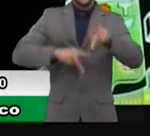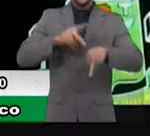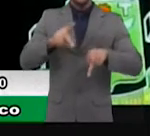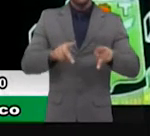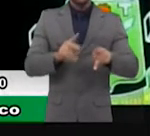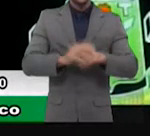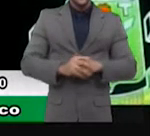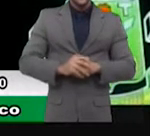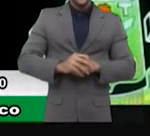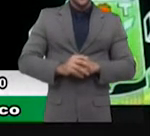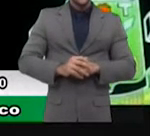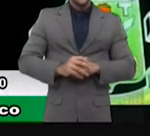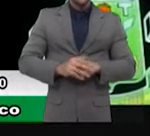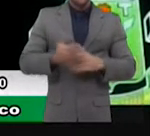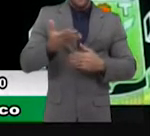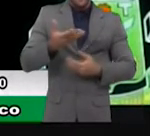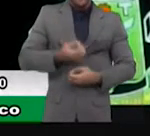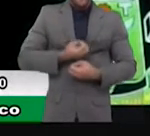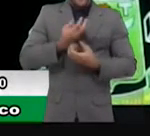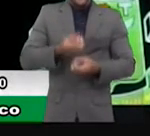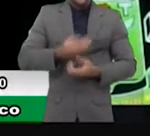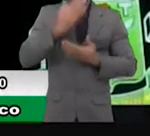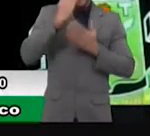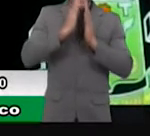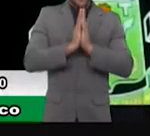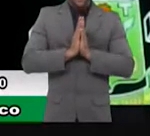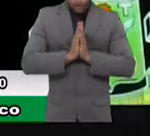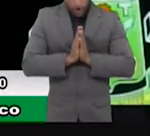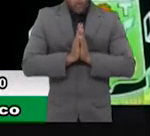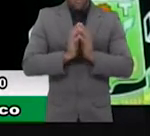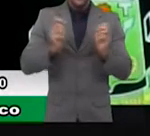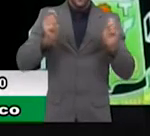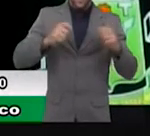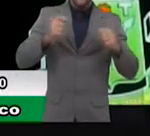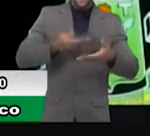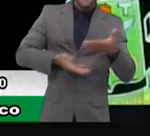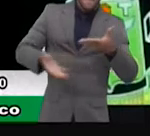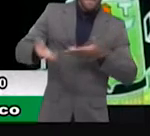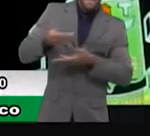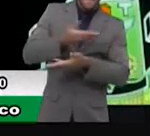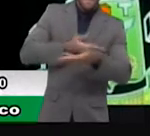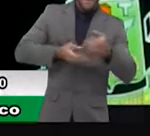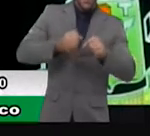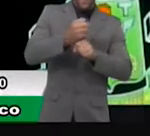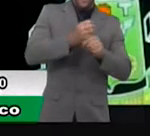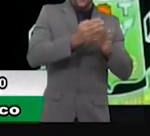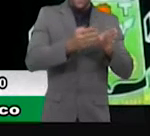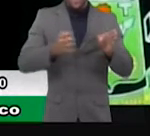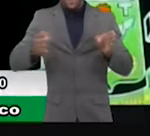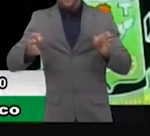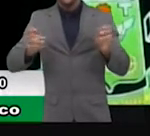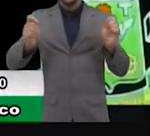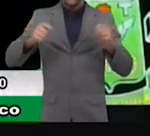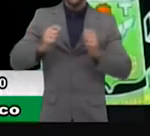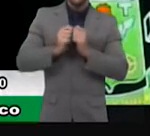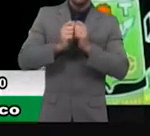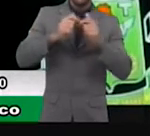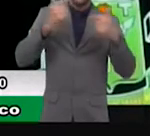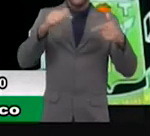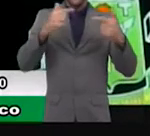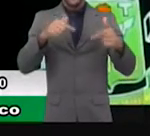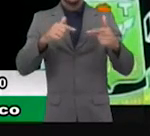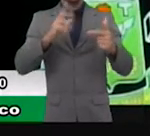gratidão por poder compartilhar com Vossa Excelência esses 4 anos que estive aqui do lado de Vossa Excelência. Sempre foi